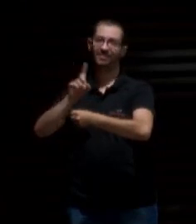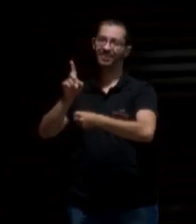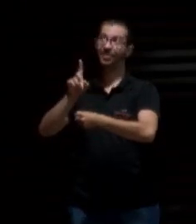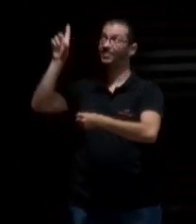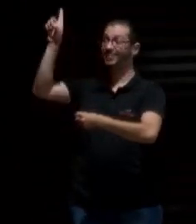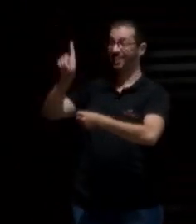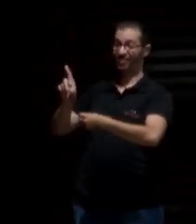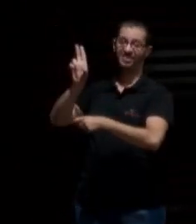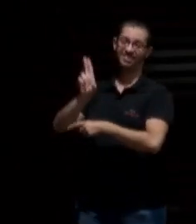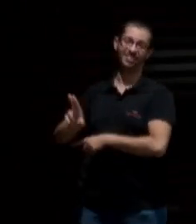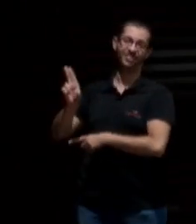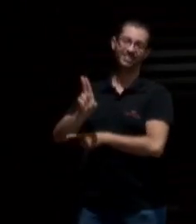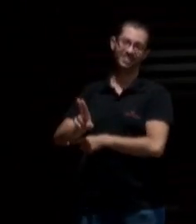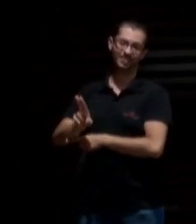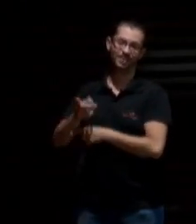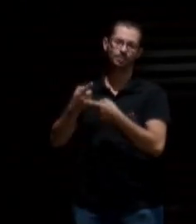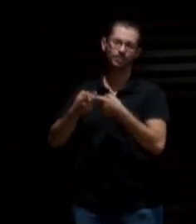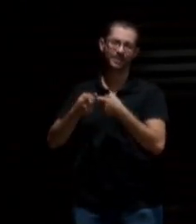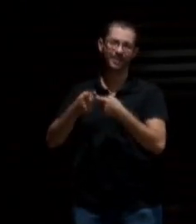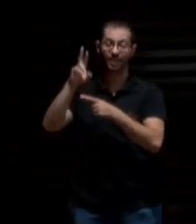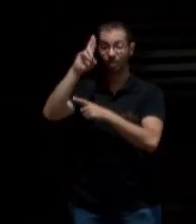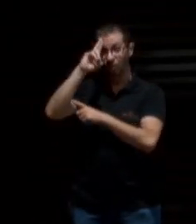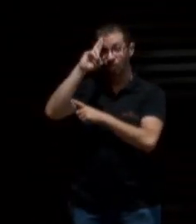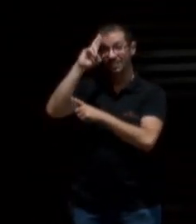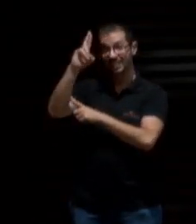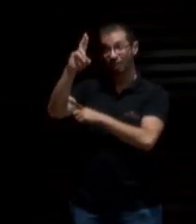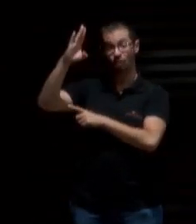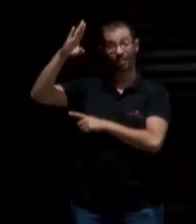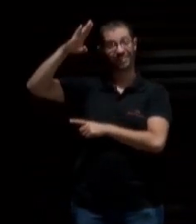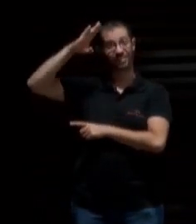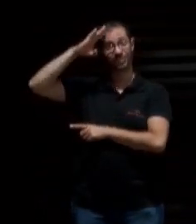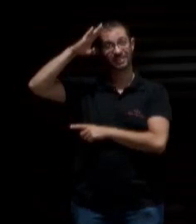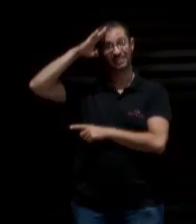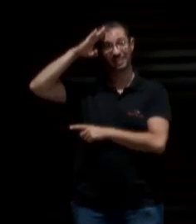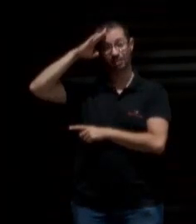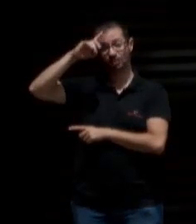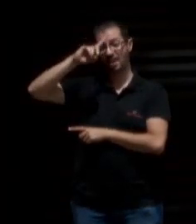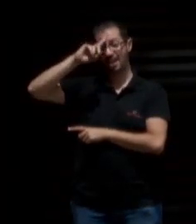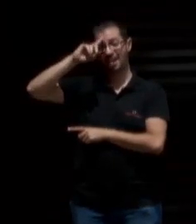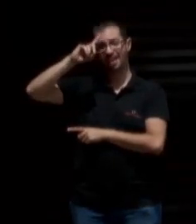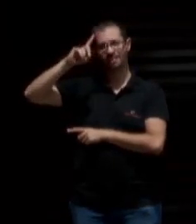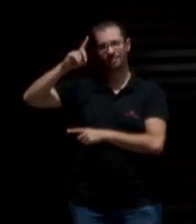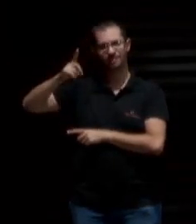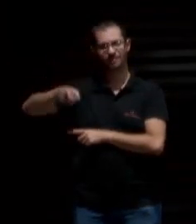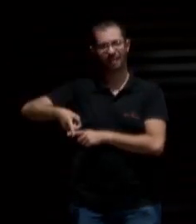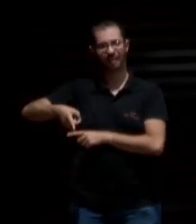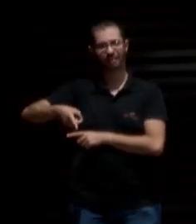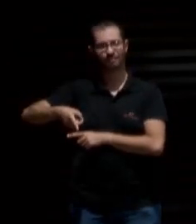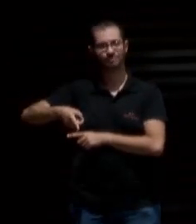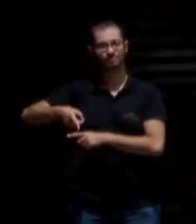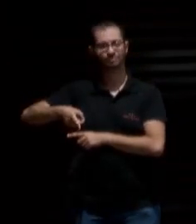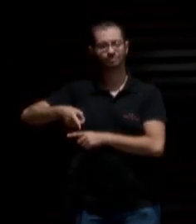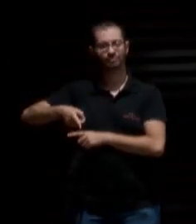Pelo que o Senhor dos exércitos, enviará a tísica. Interessante aqui que tísica